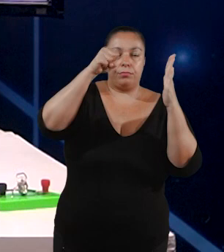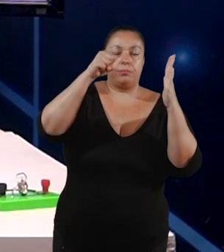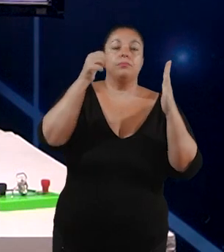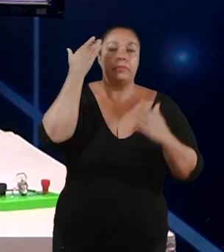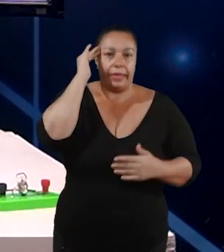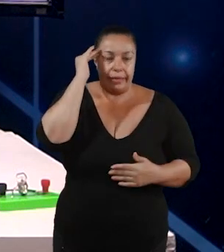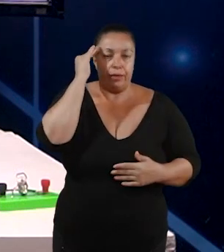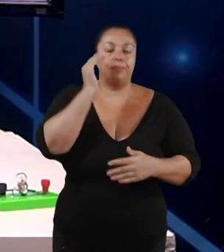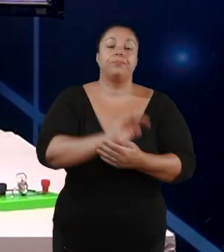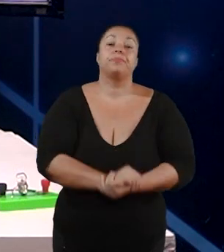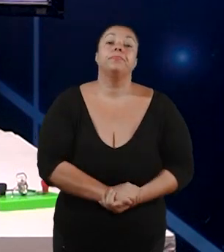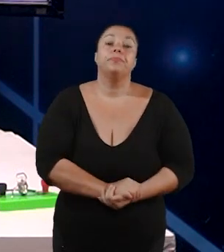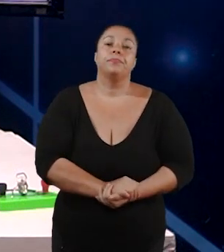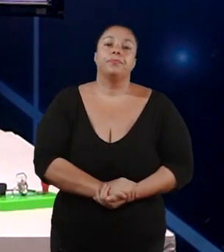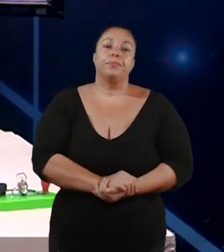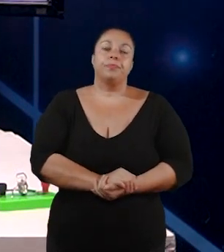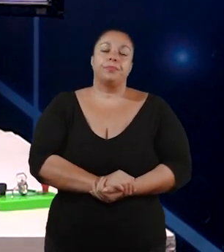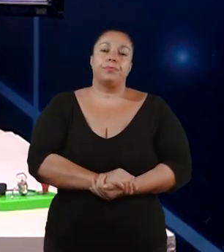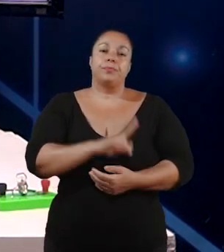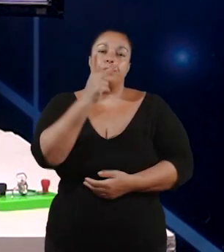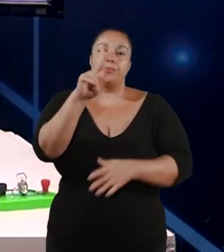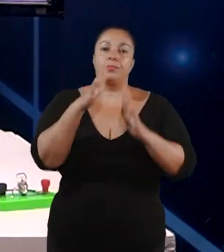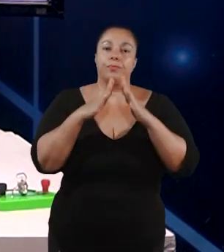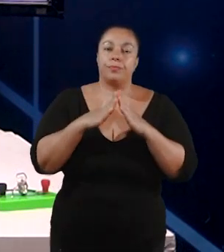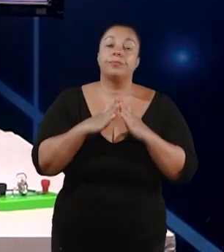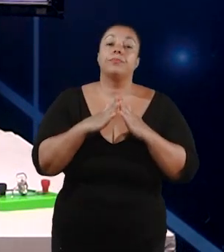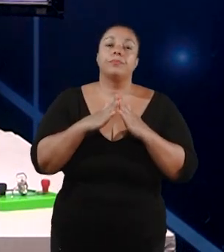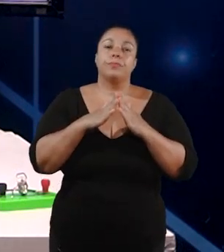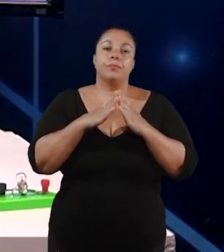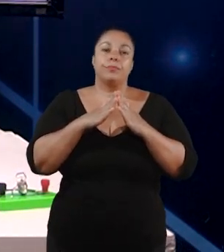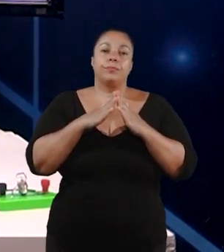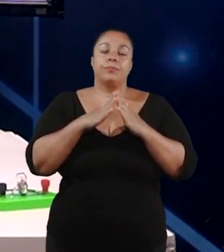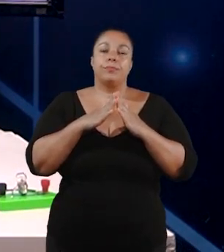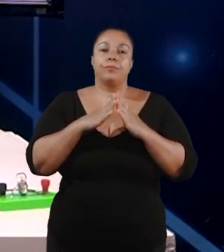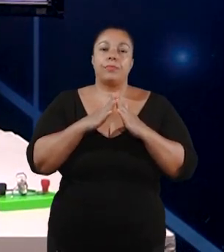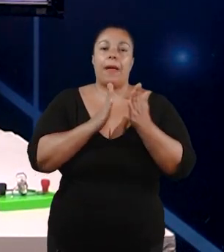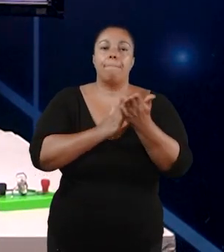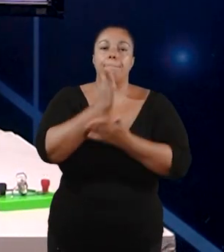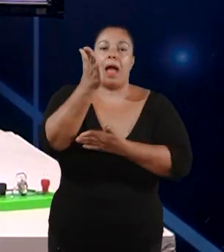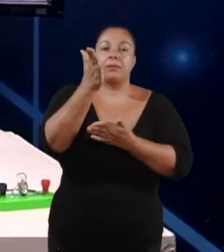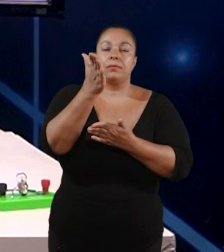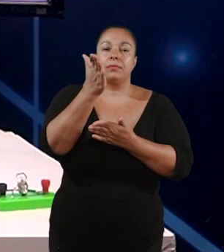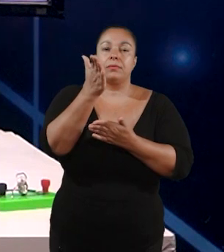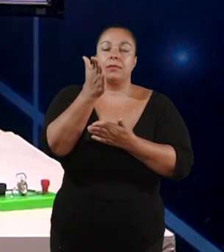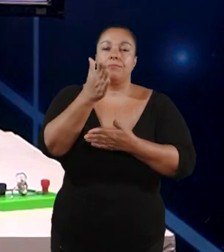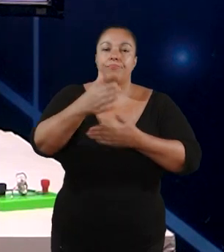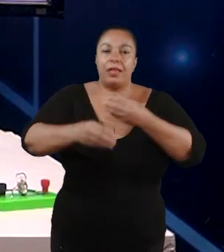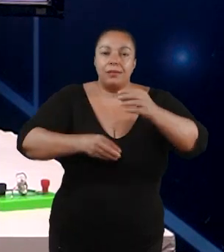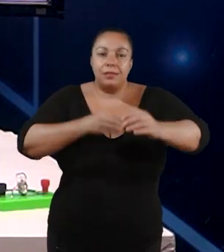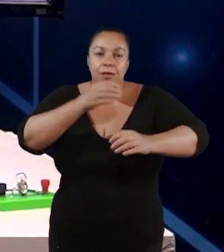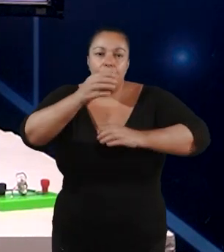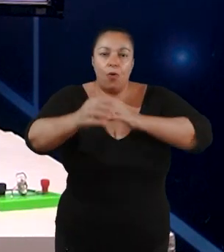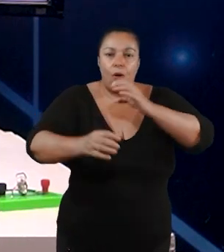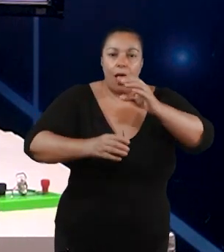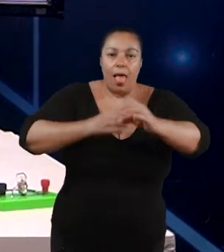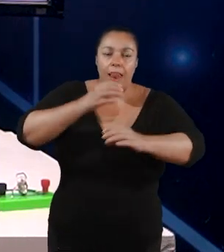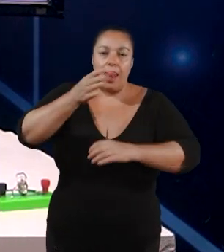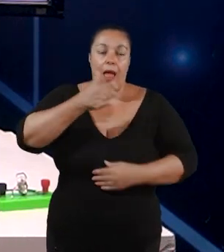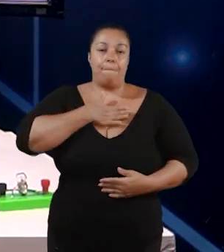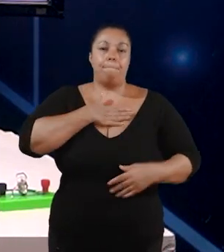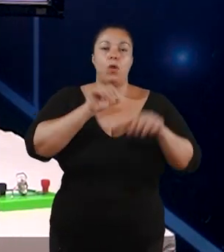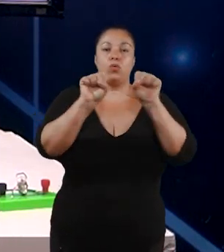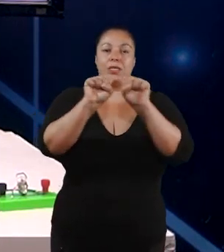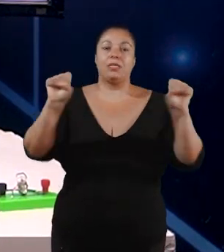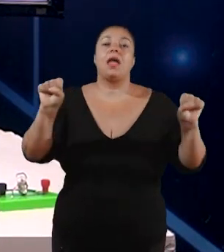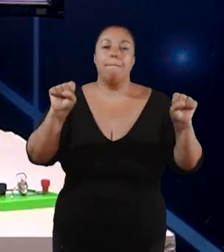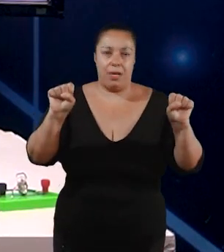no outro, que é o que acontece dentro do interruptor da sua casa, e aí a corrente passa a circular no meu sistema, tá? Fechei o circuito,